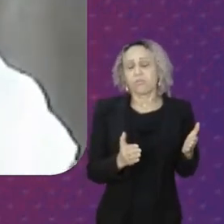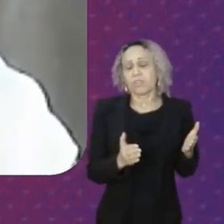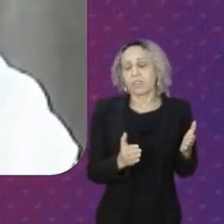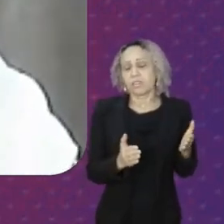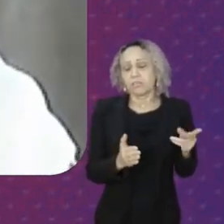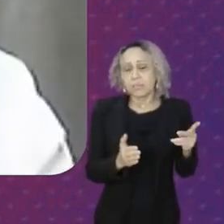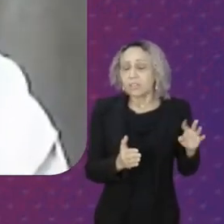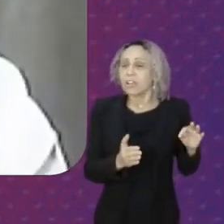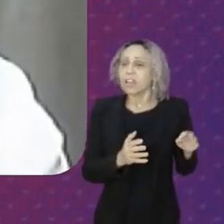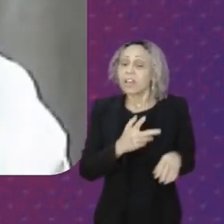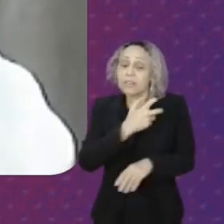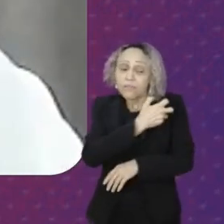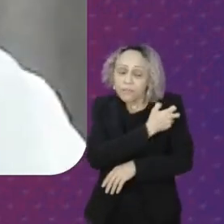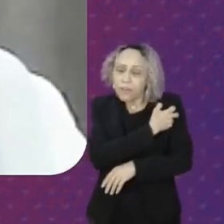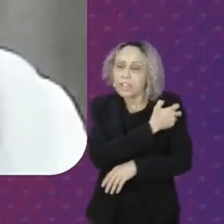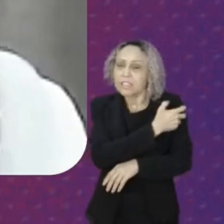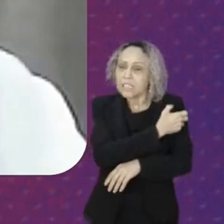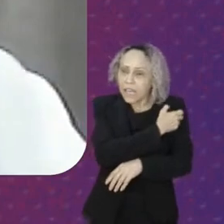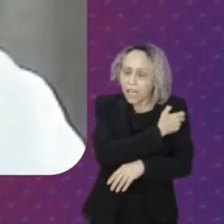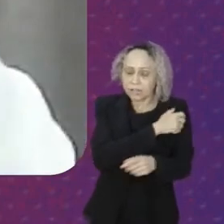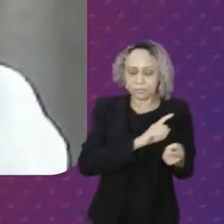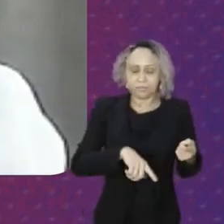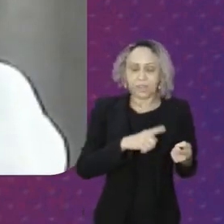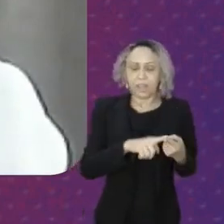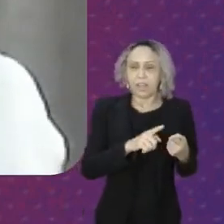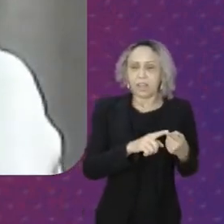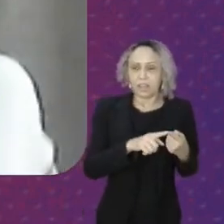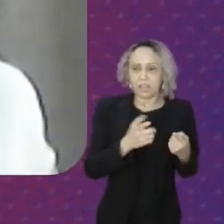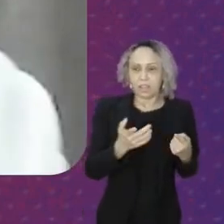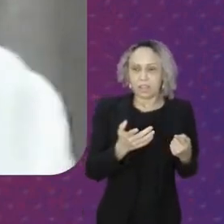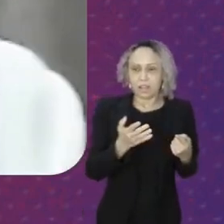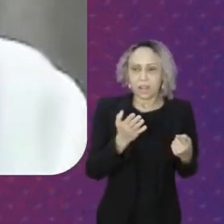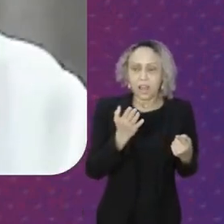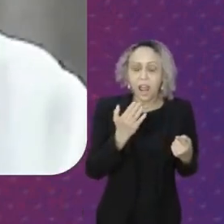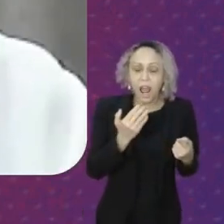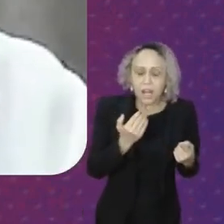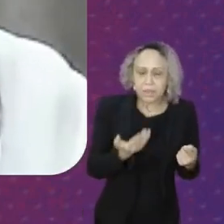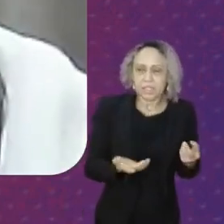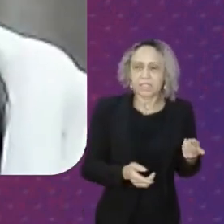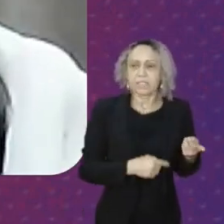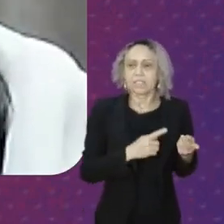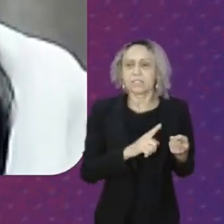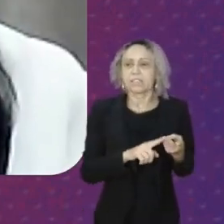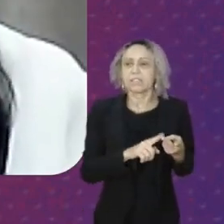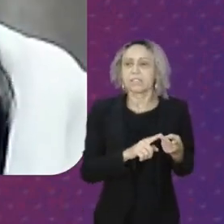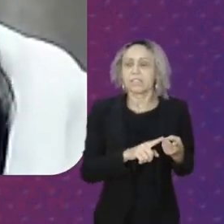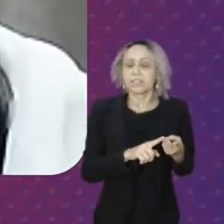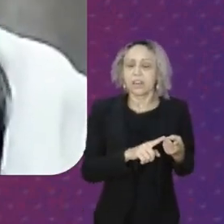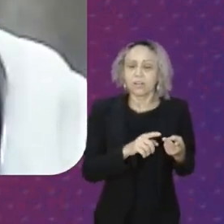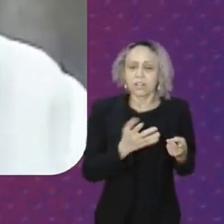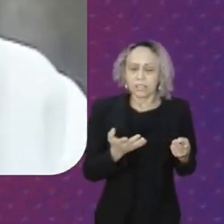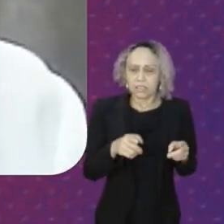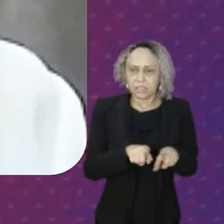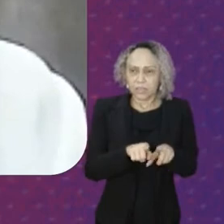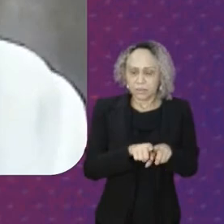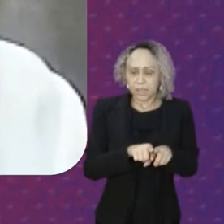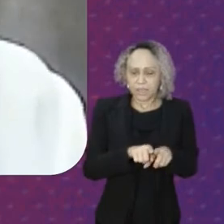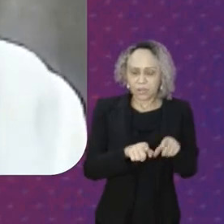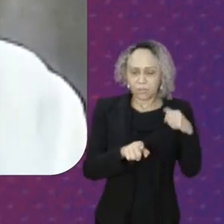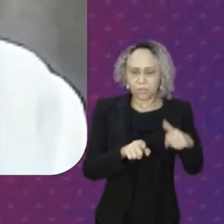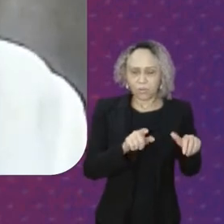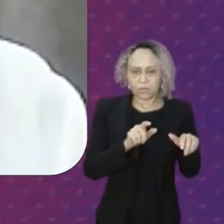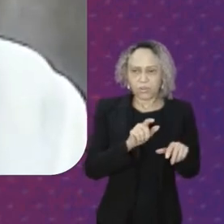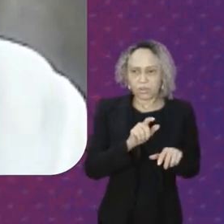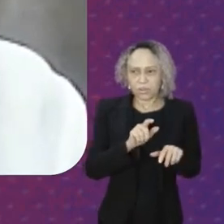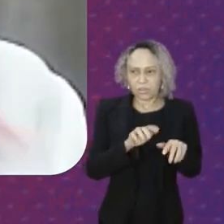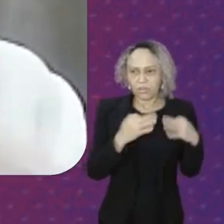integração, tá? Garantir a alimentação, garantir uma verba destinada à família, o Bolsa Família, desenvolver a